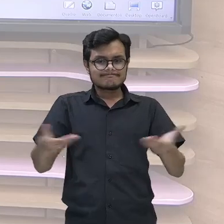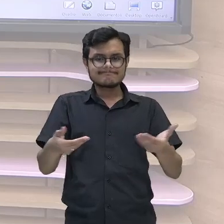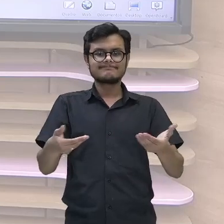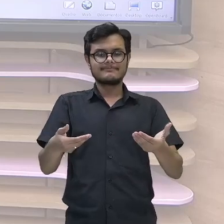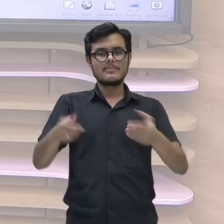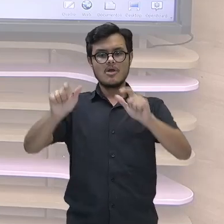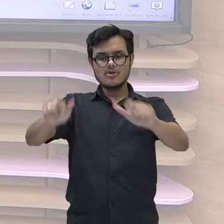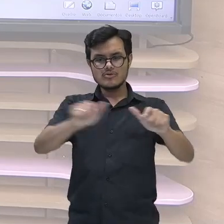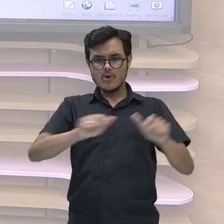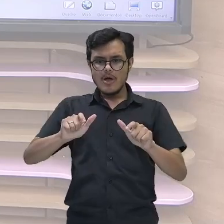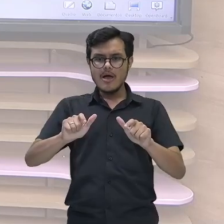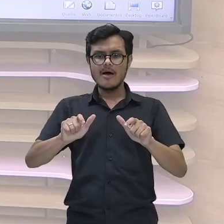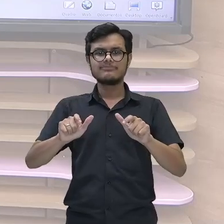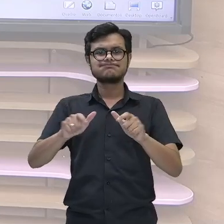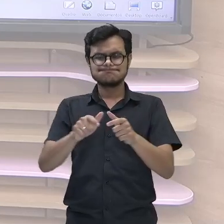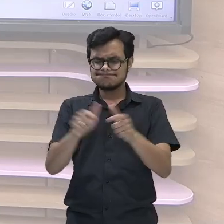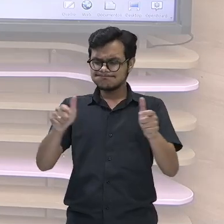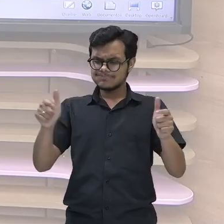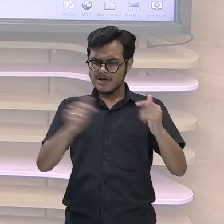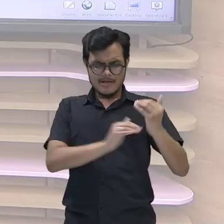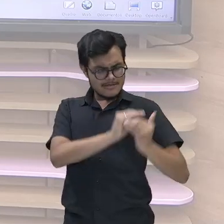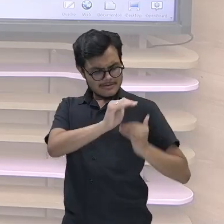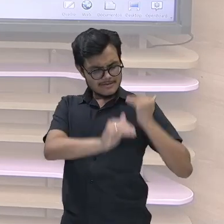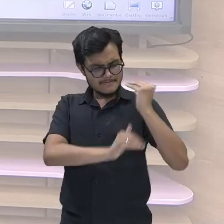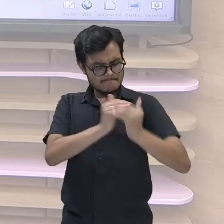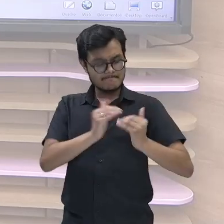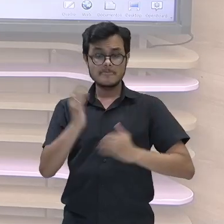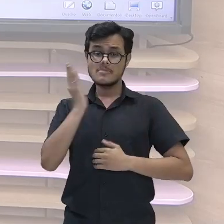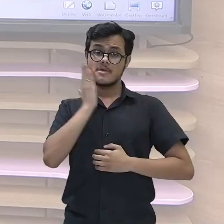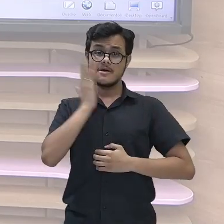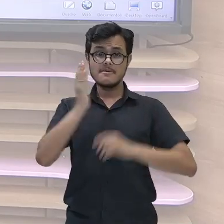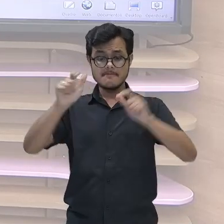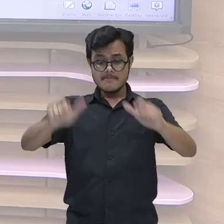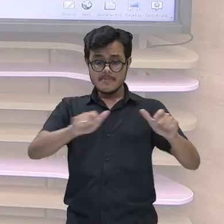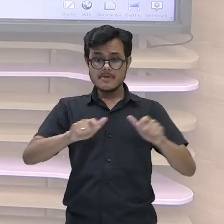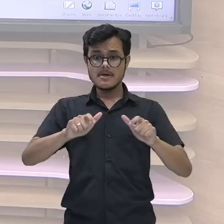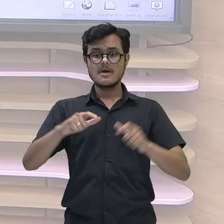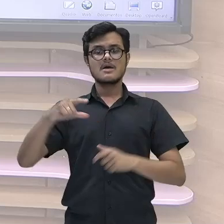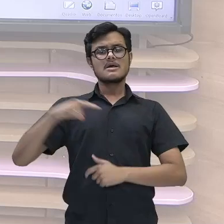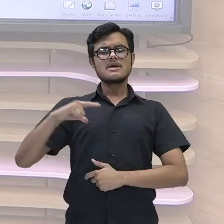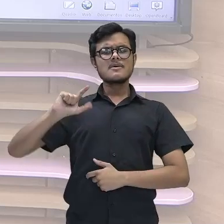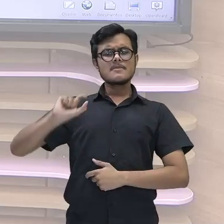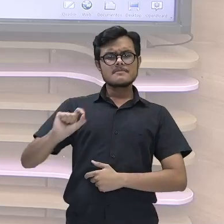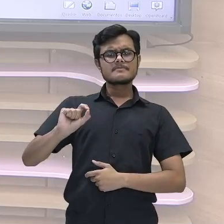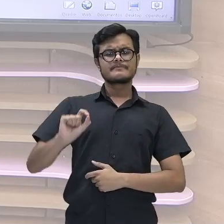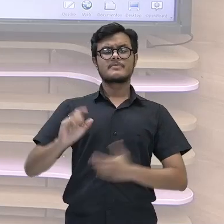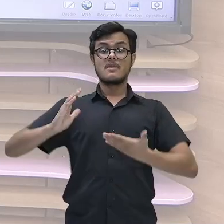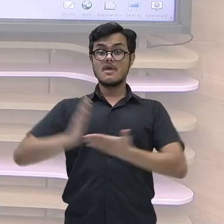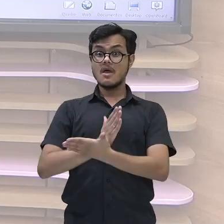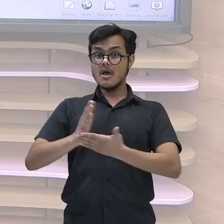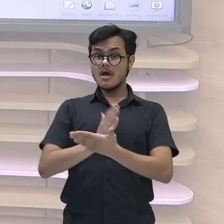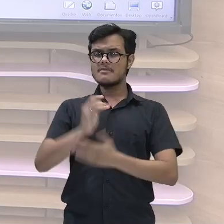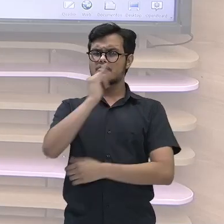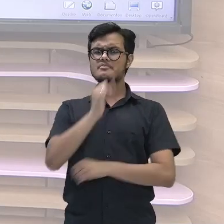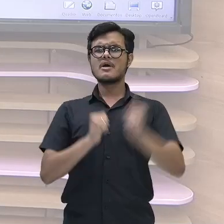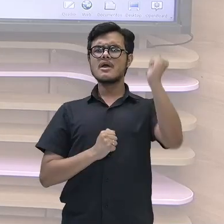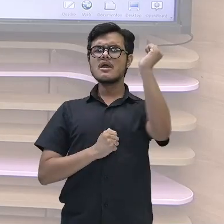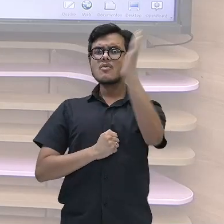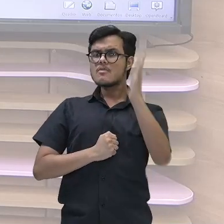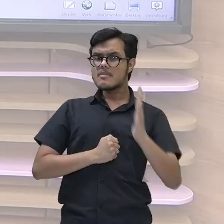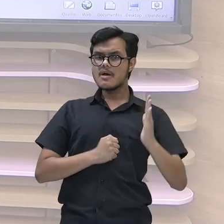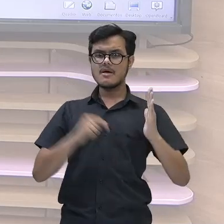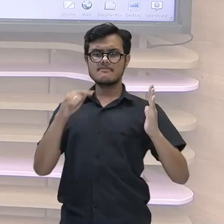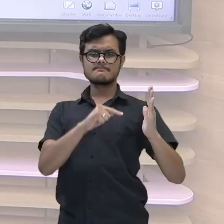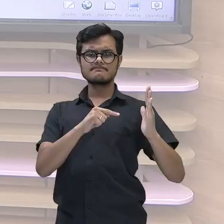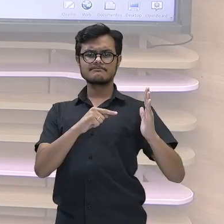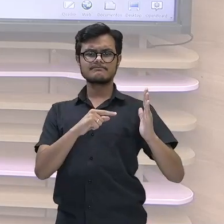nós vimos aí em outras aulas, que nós tínhamos a delimitação do território brasileiro, ele